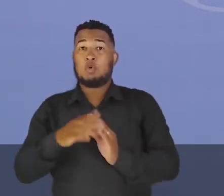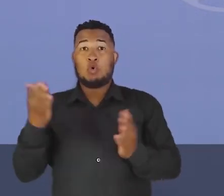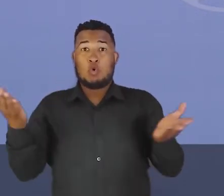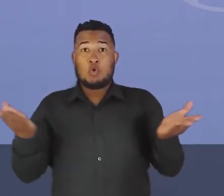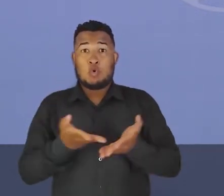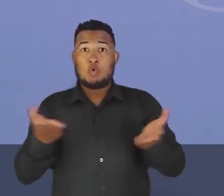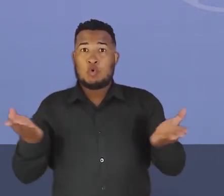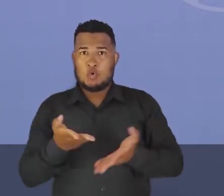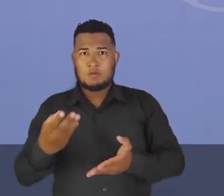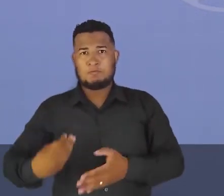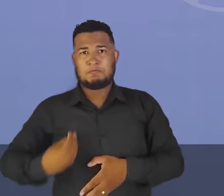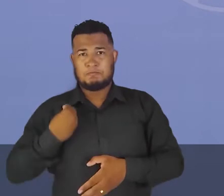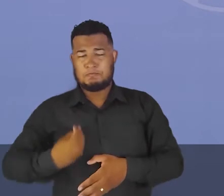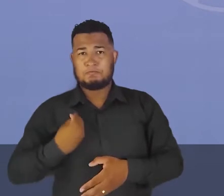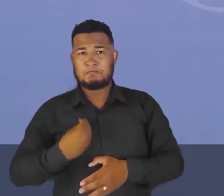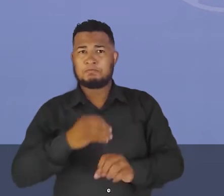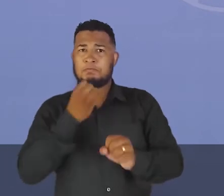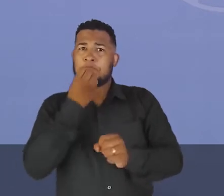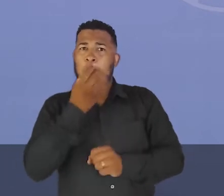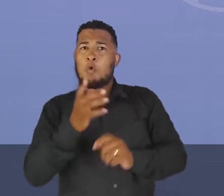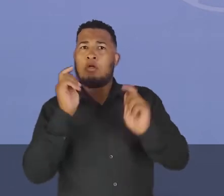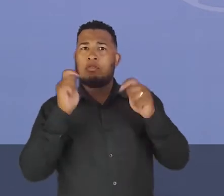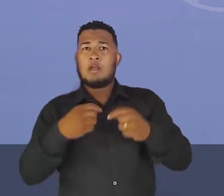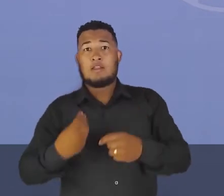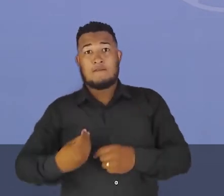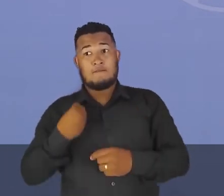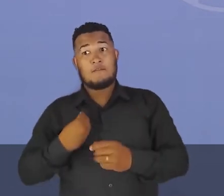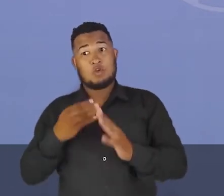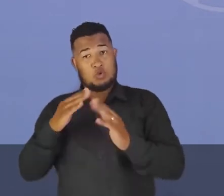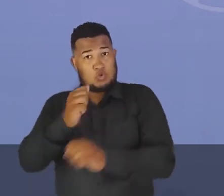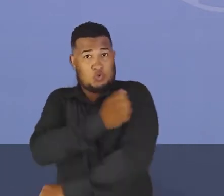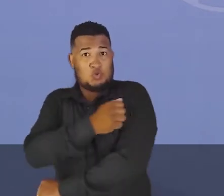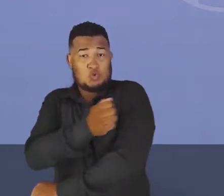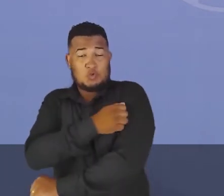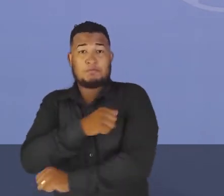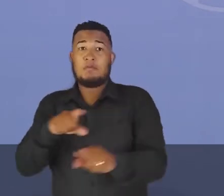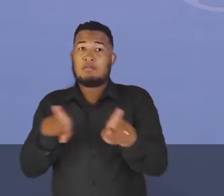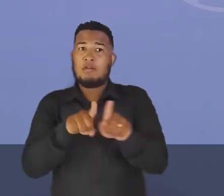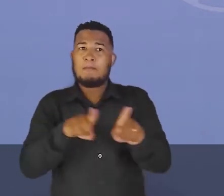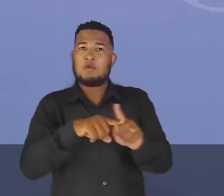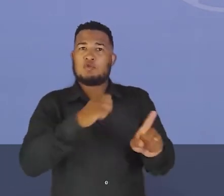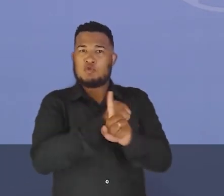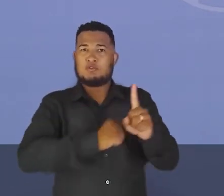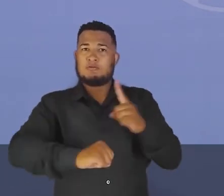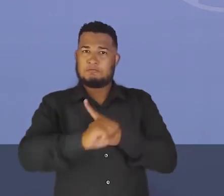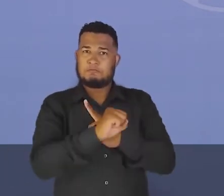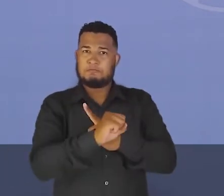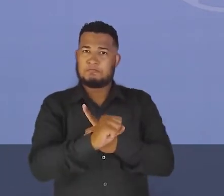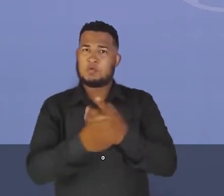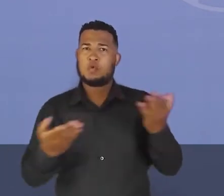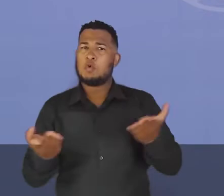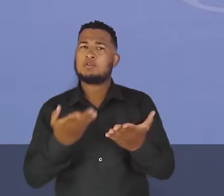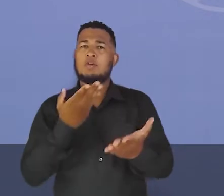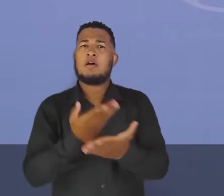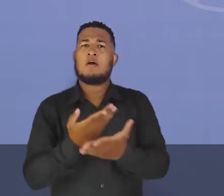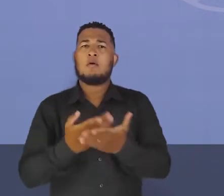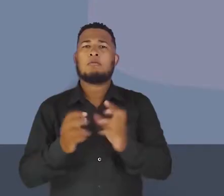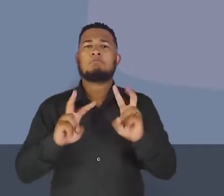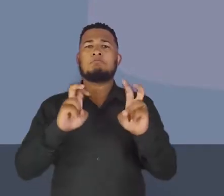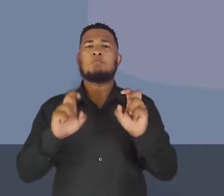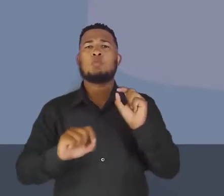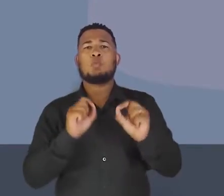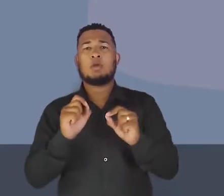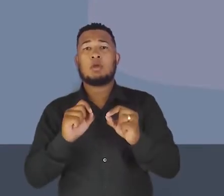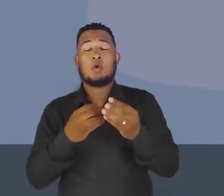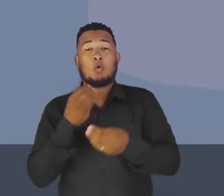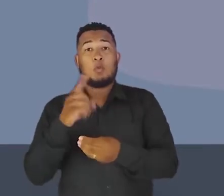vida, não só estudantil, como também da nossa vida social. Na aula de hoje, falaremos um pouquinho sobre a história